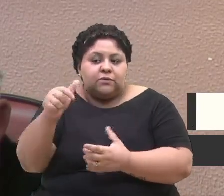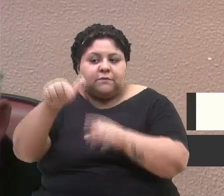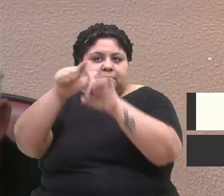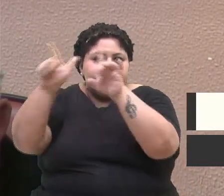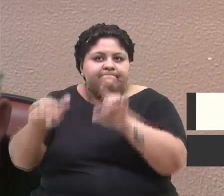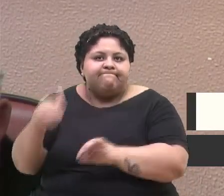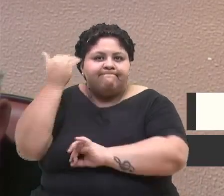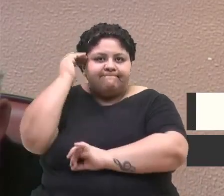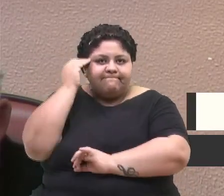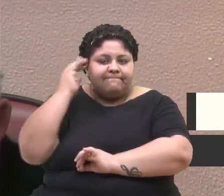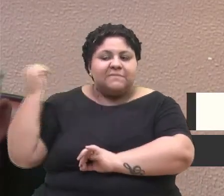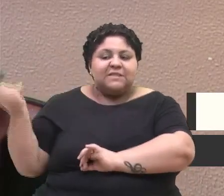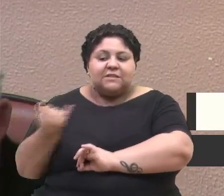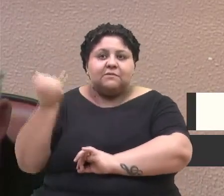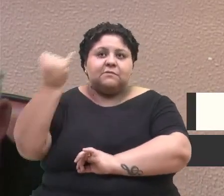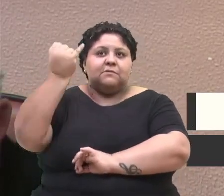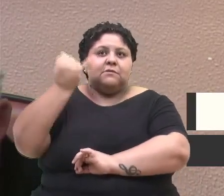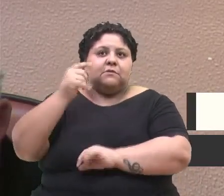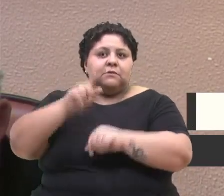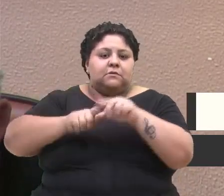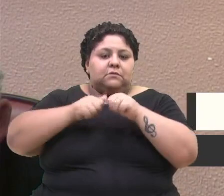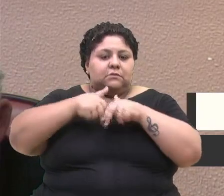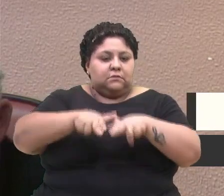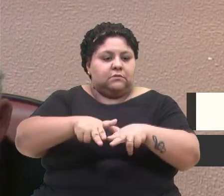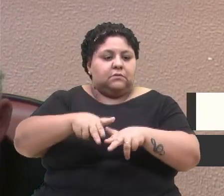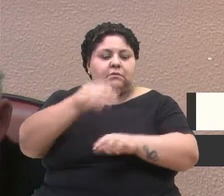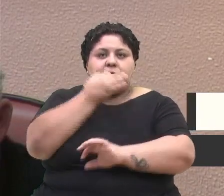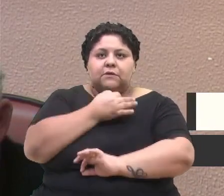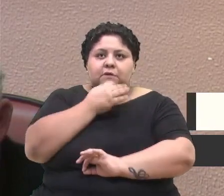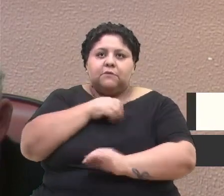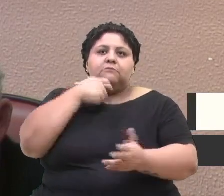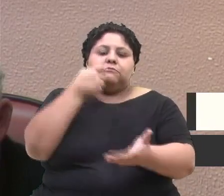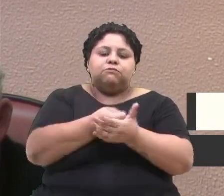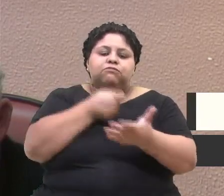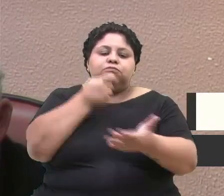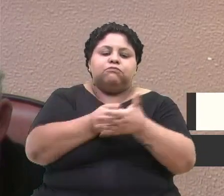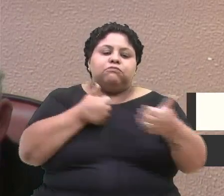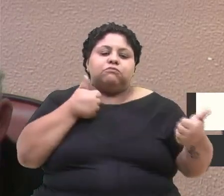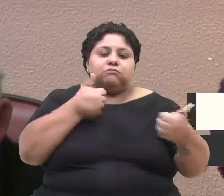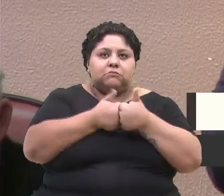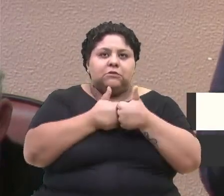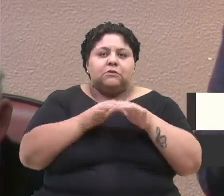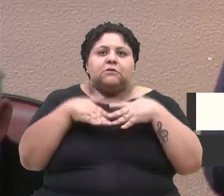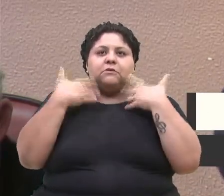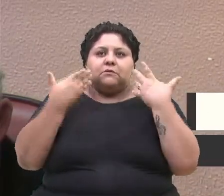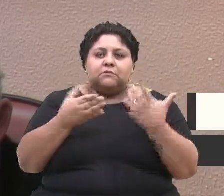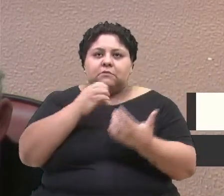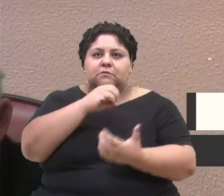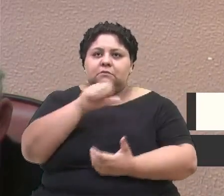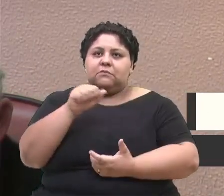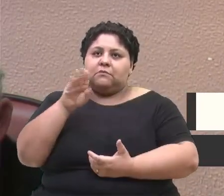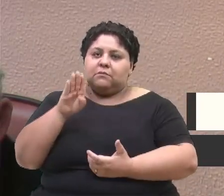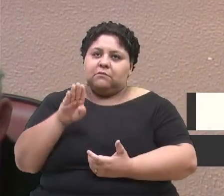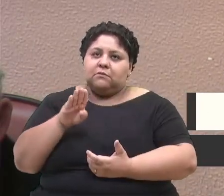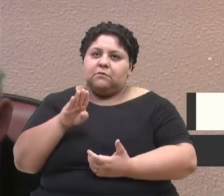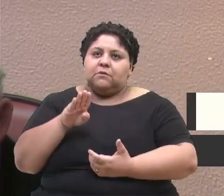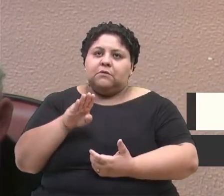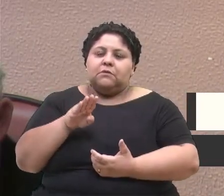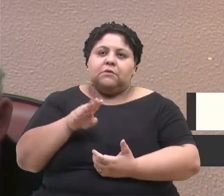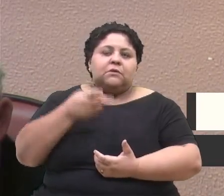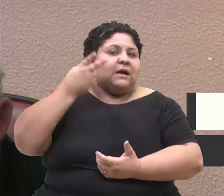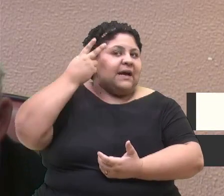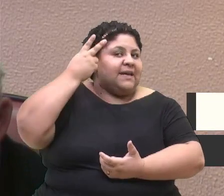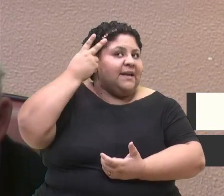sabem da importância do Mercado Público para Caxias, que lutaram junto. Então, a UAB aí, Valdir, Paulo, a